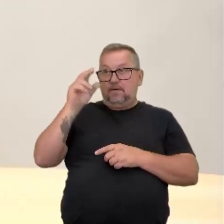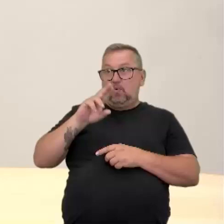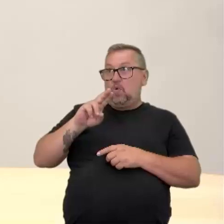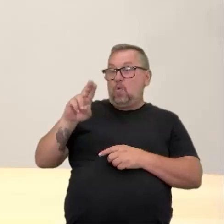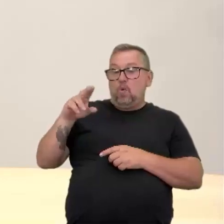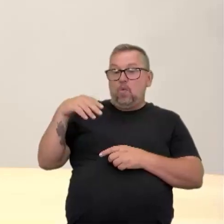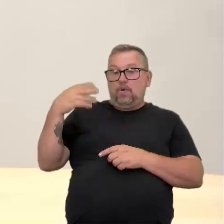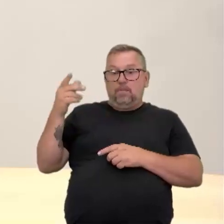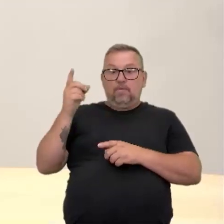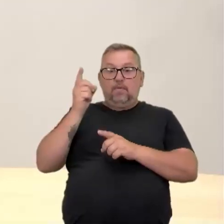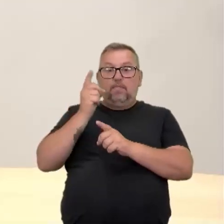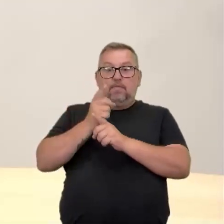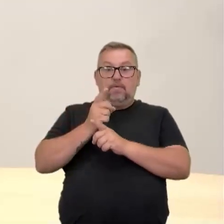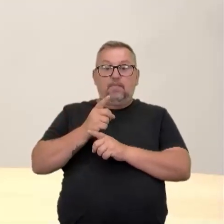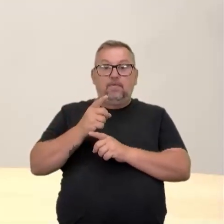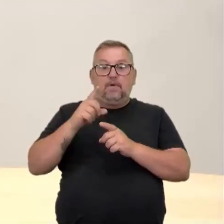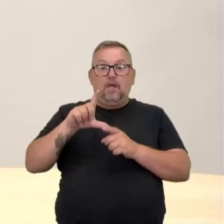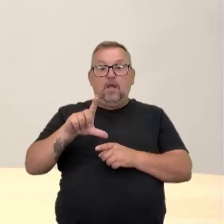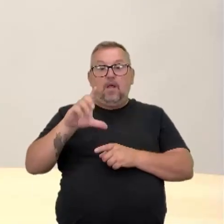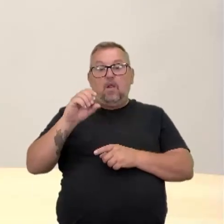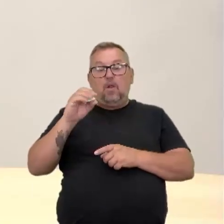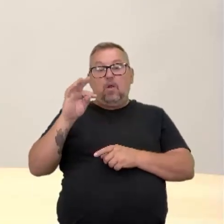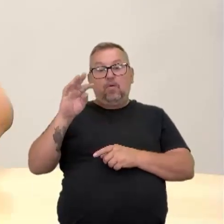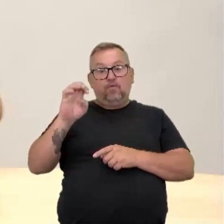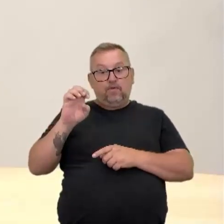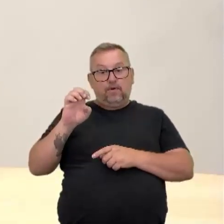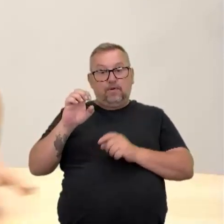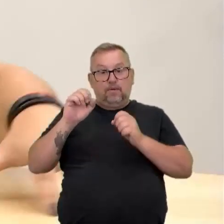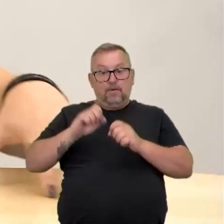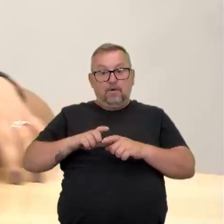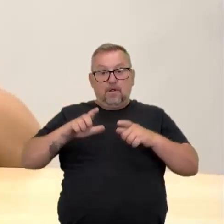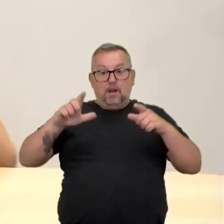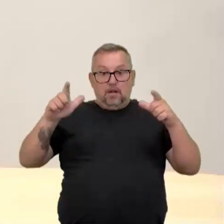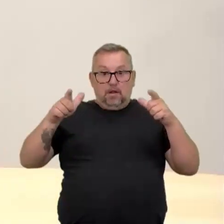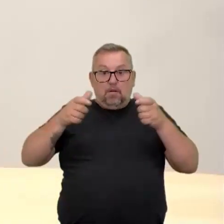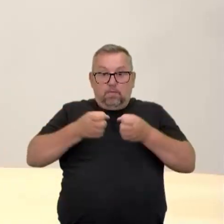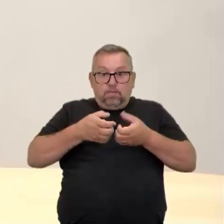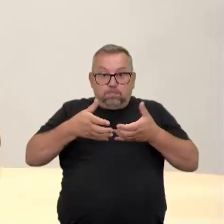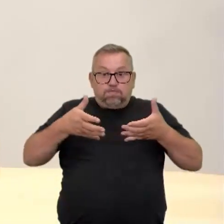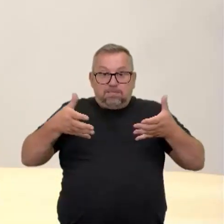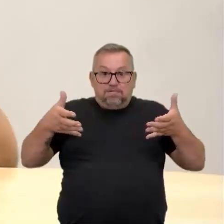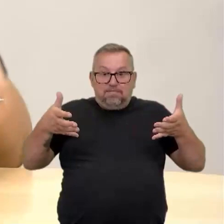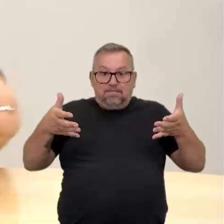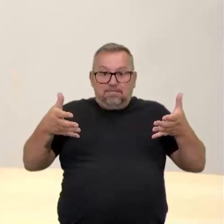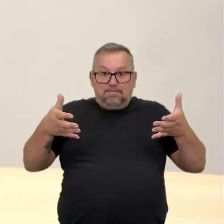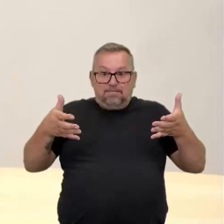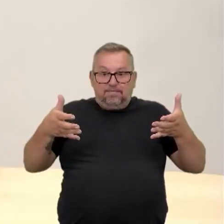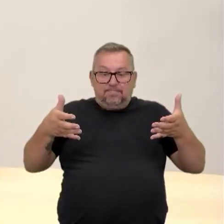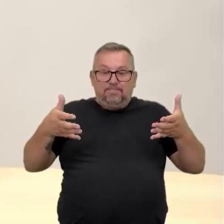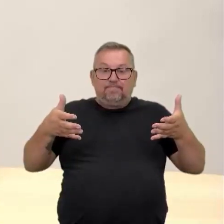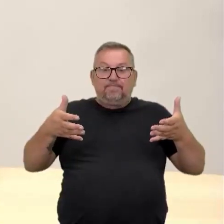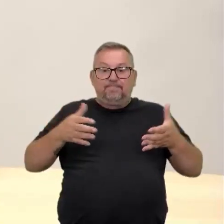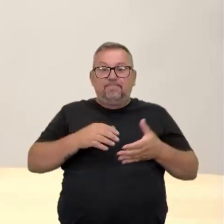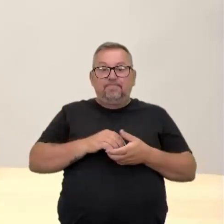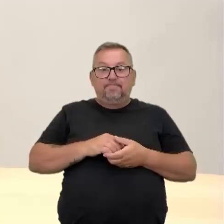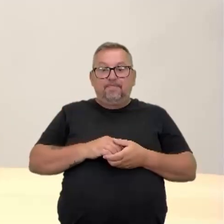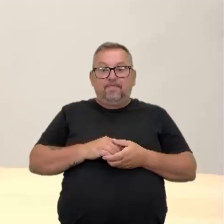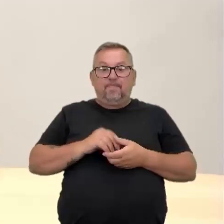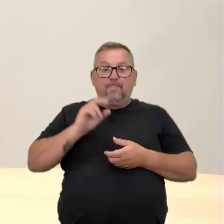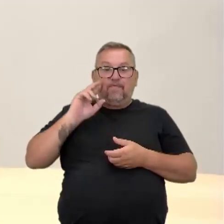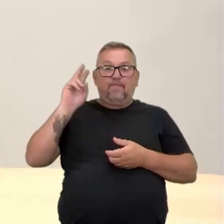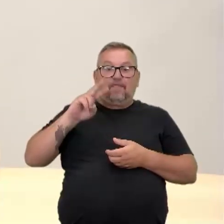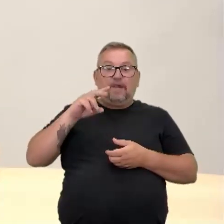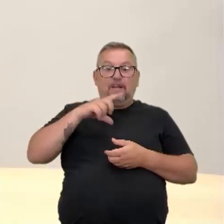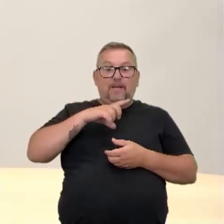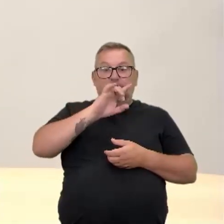IPTU, para você achar, é por lote. Você abre o mapa da cidade lá, nesse site do IPTU da prefeitura e você